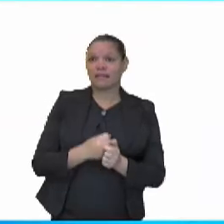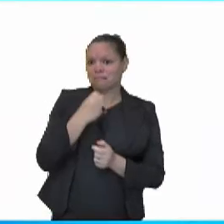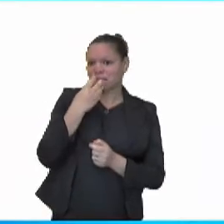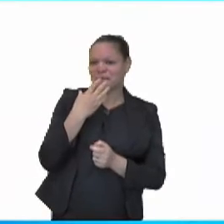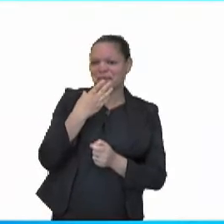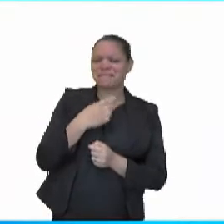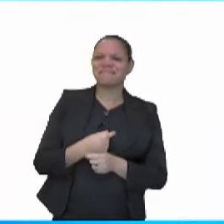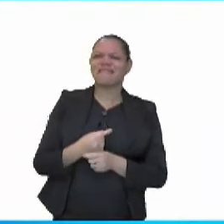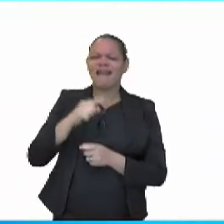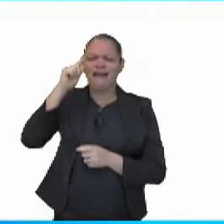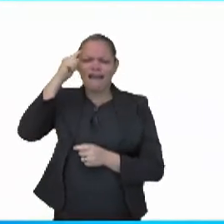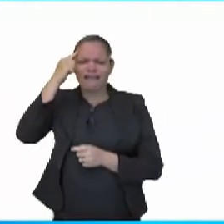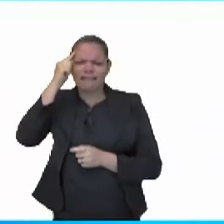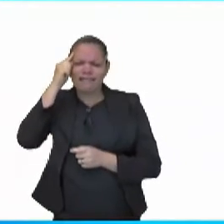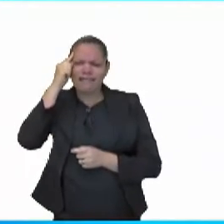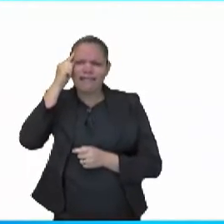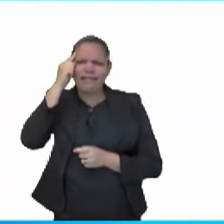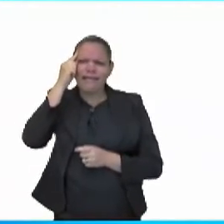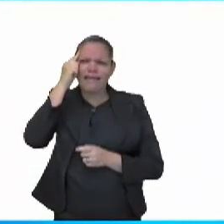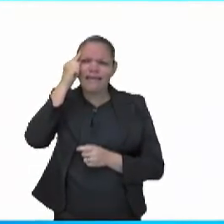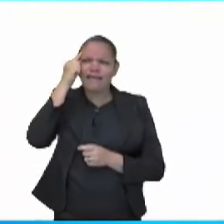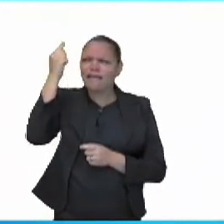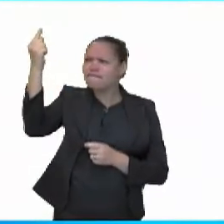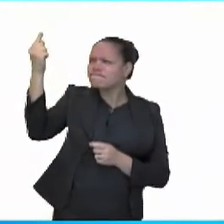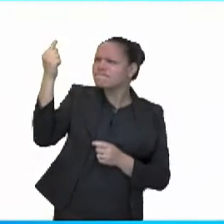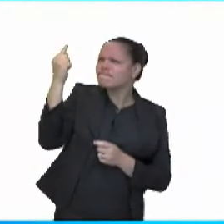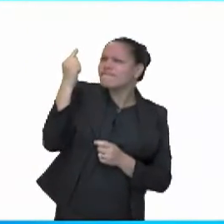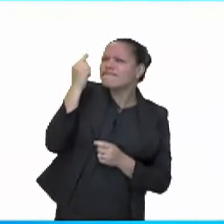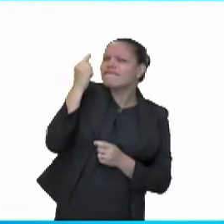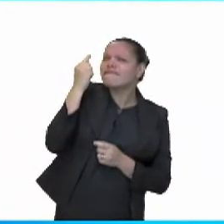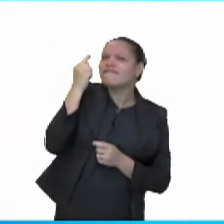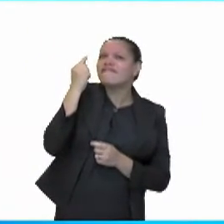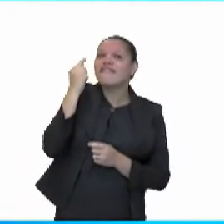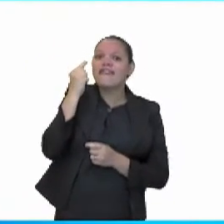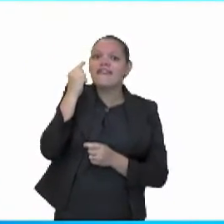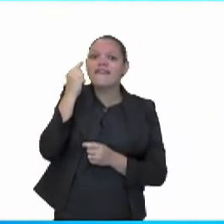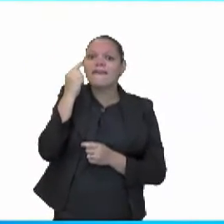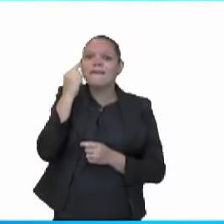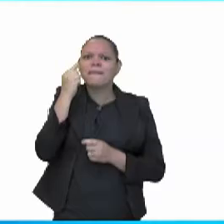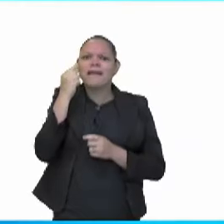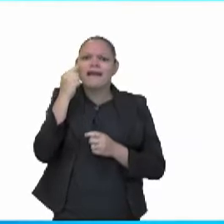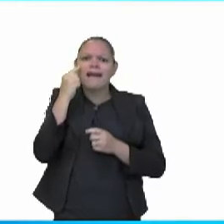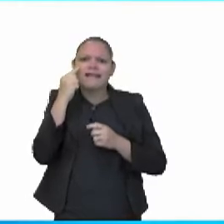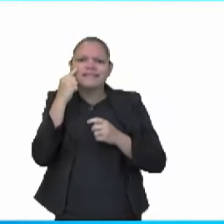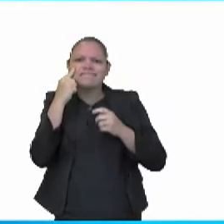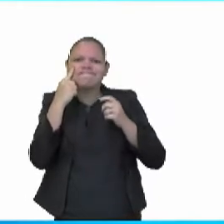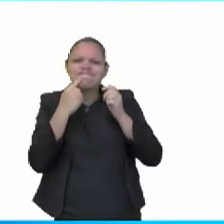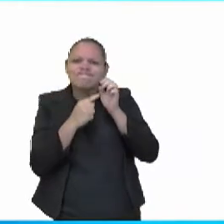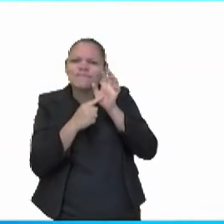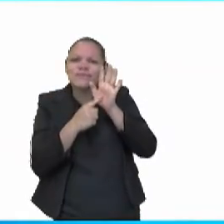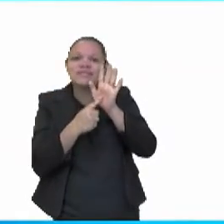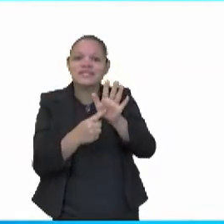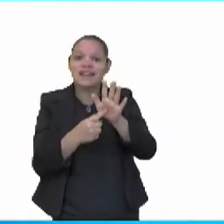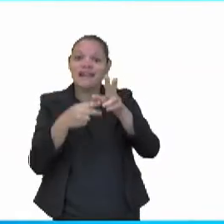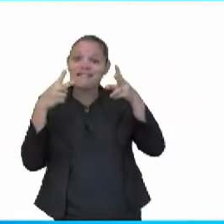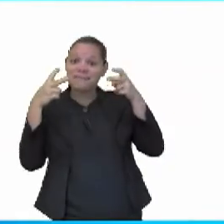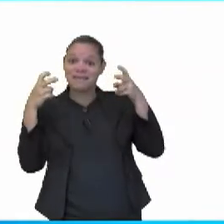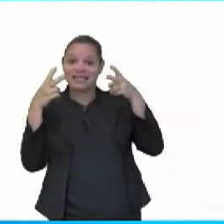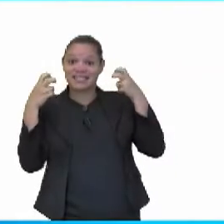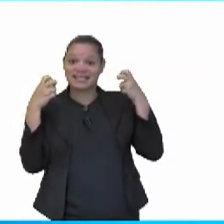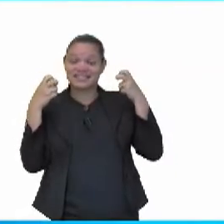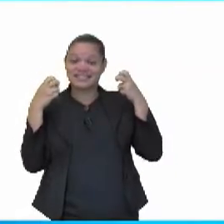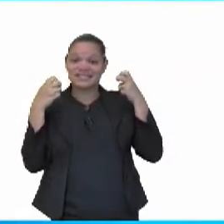devido à necessidade de alertar, de chamar a atenção dos nossos alunos para acessarem a plataforma e fazer as